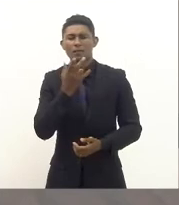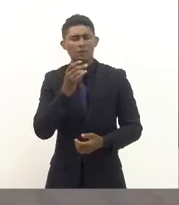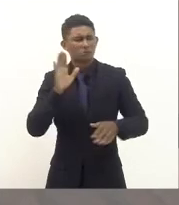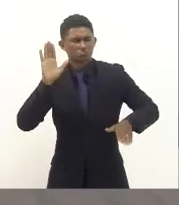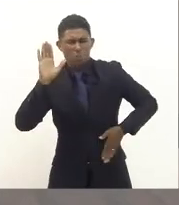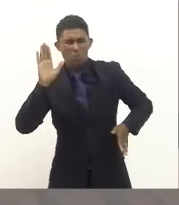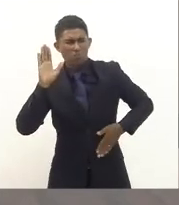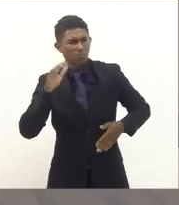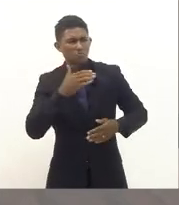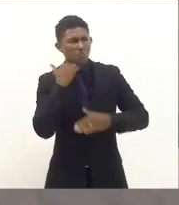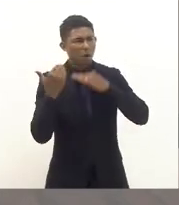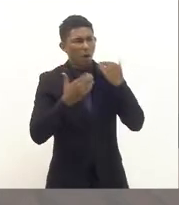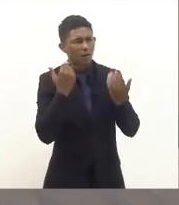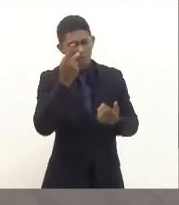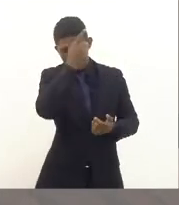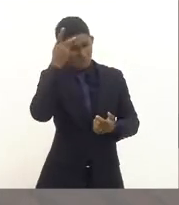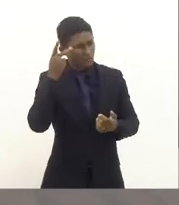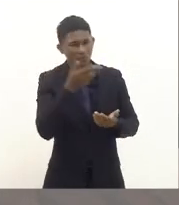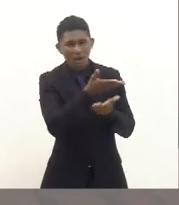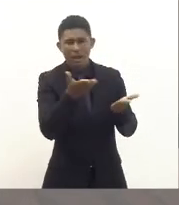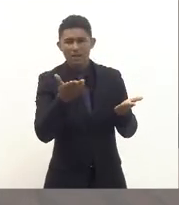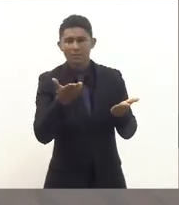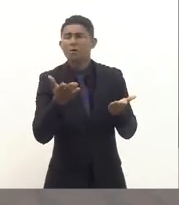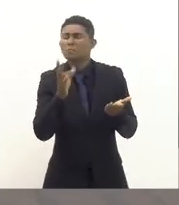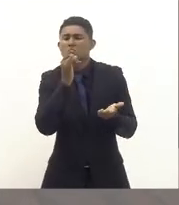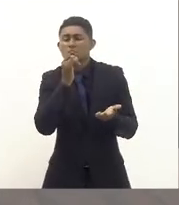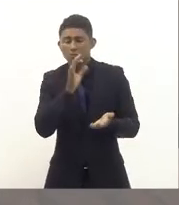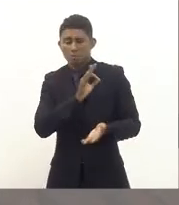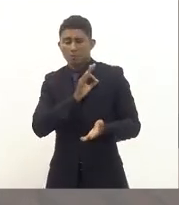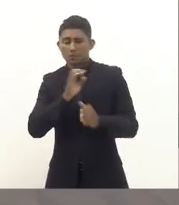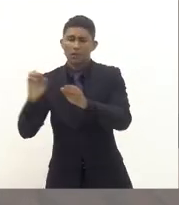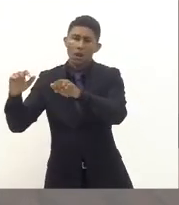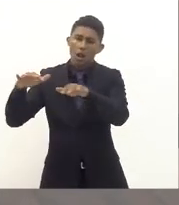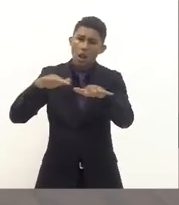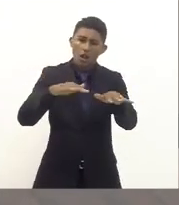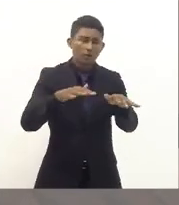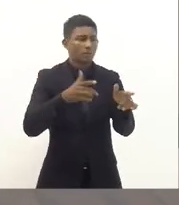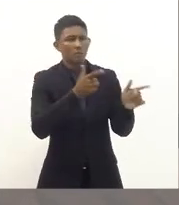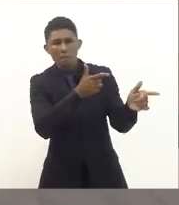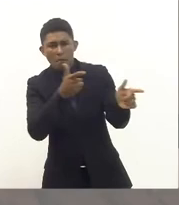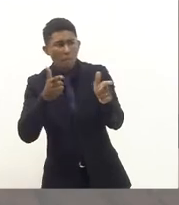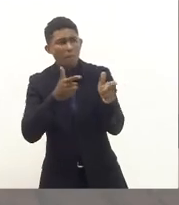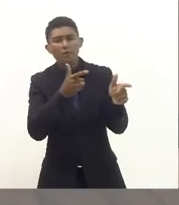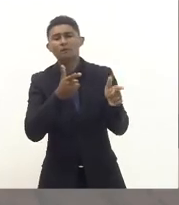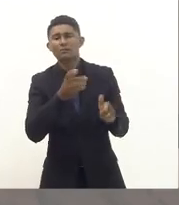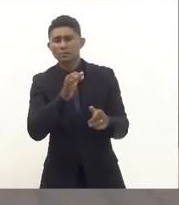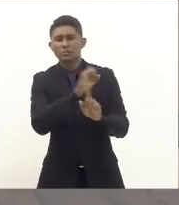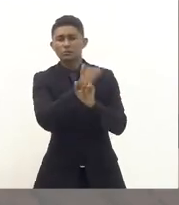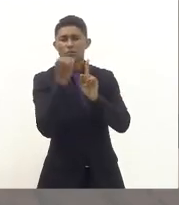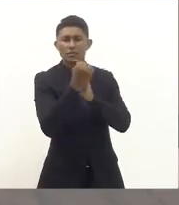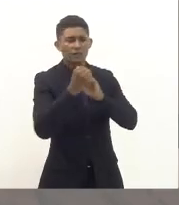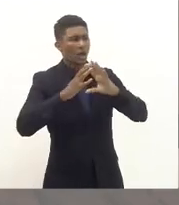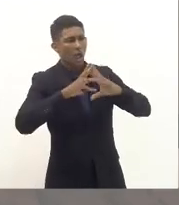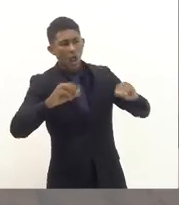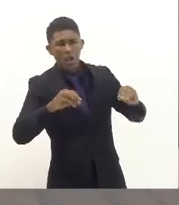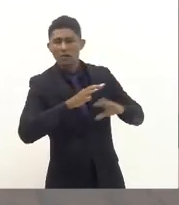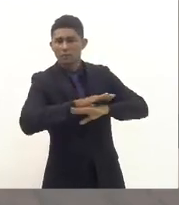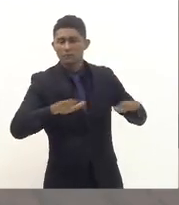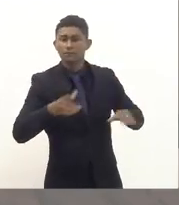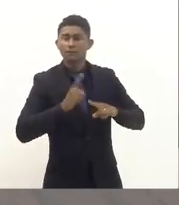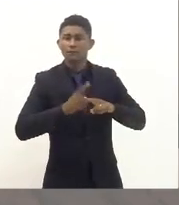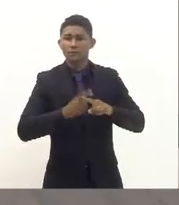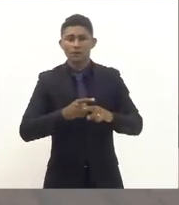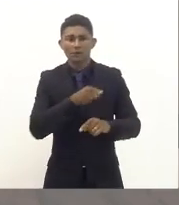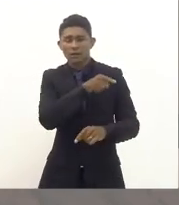morre vagabundo operação a operação tem que deixar tirar da sociedade Sim esses vagabundos que retiram direito